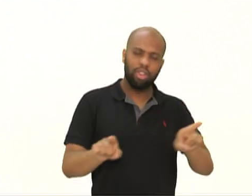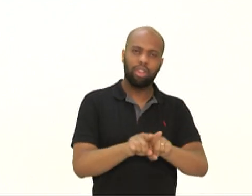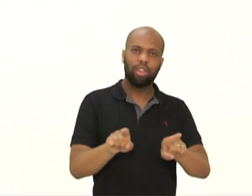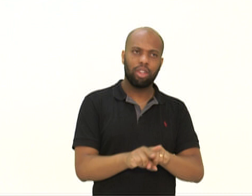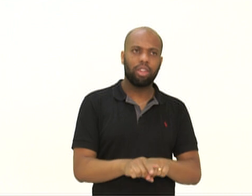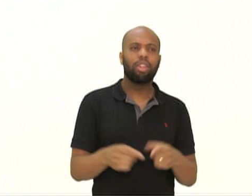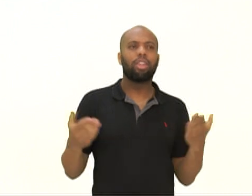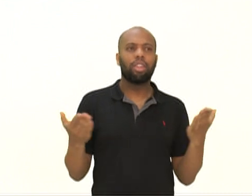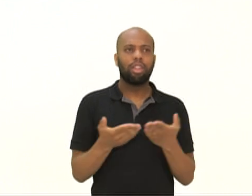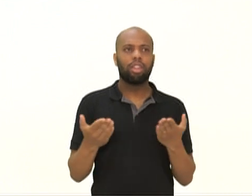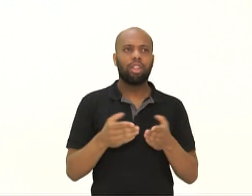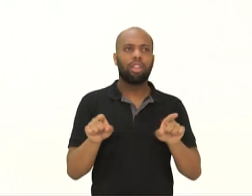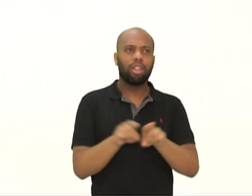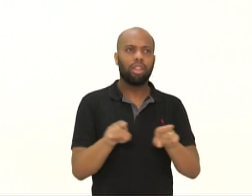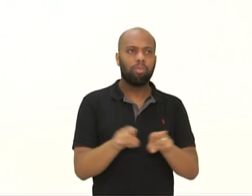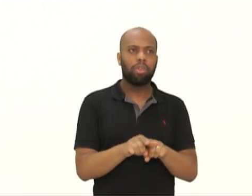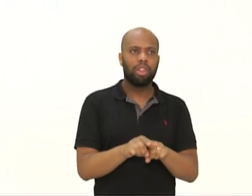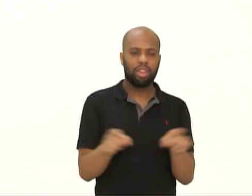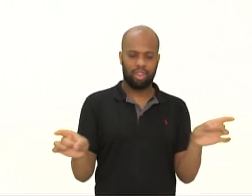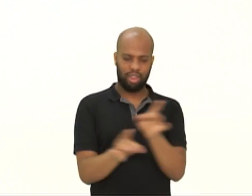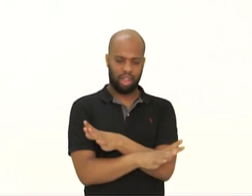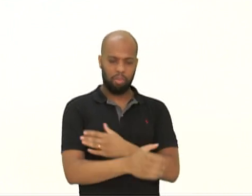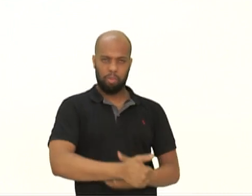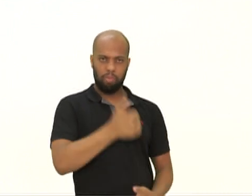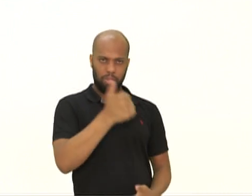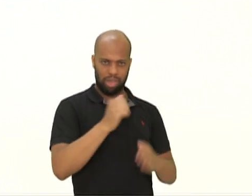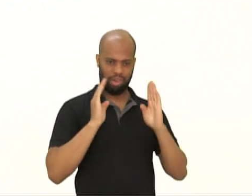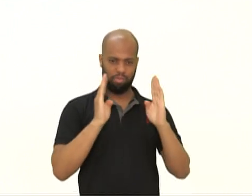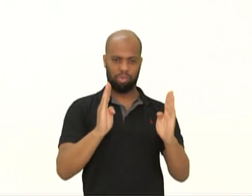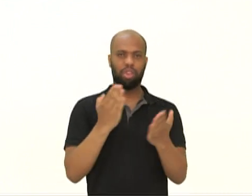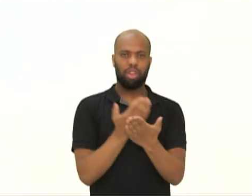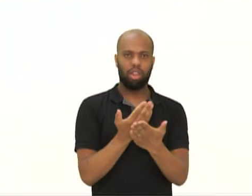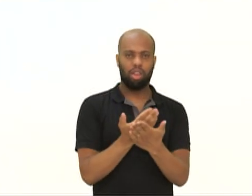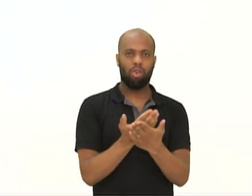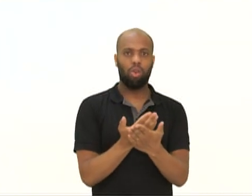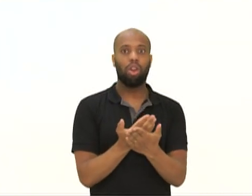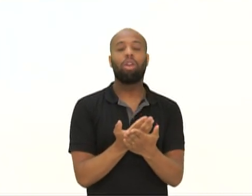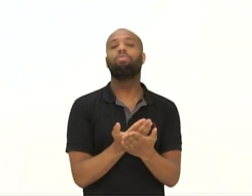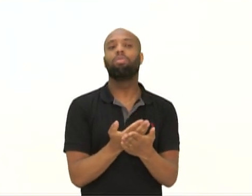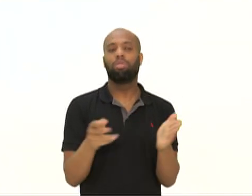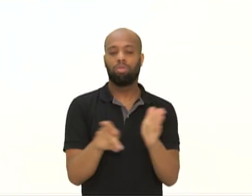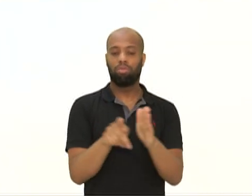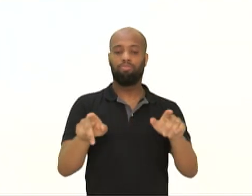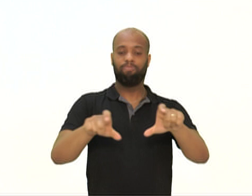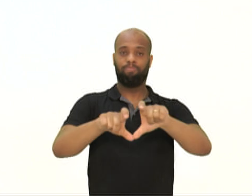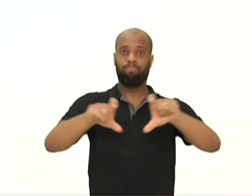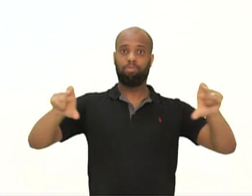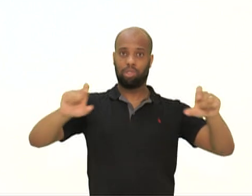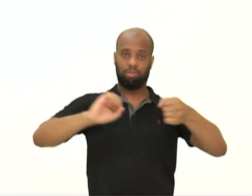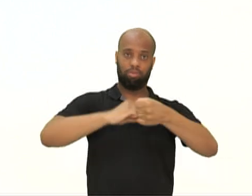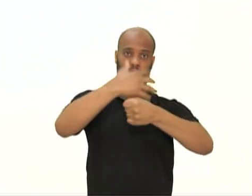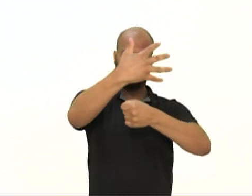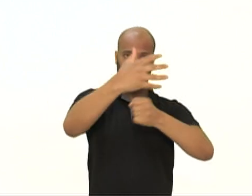bem e até a próxima aula. Nos vemos lá.